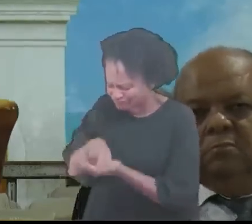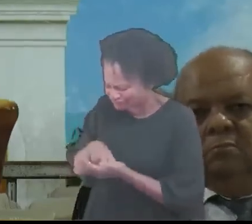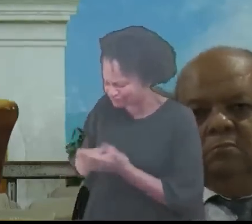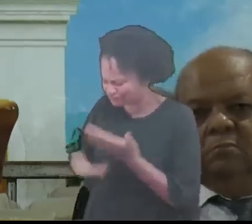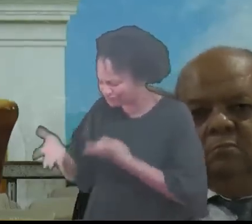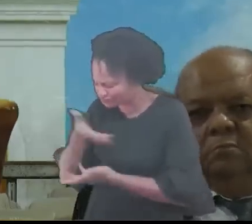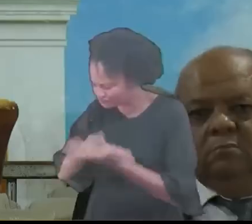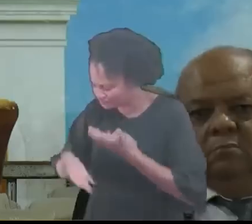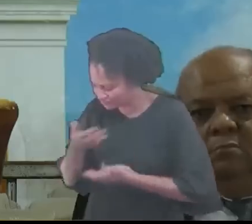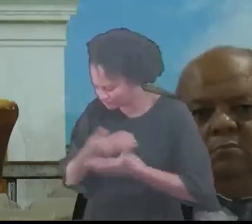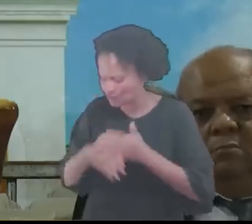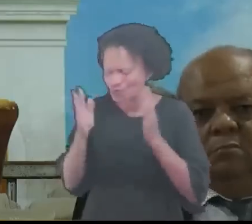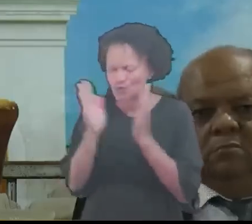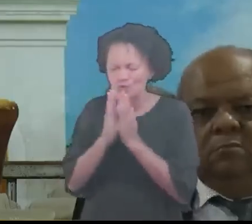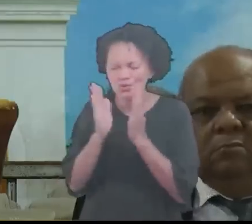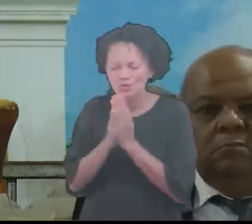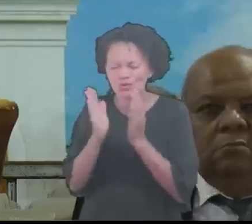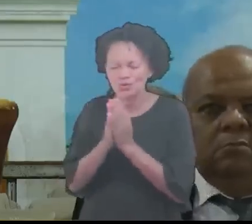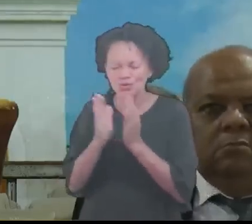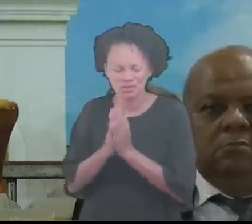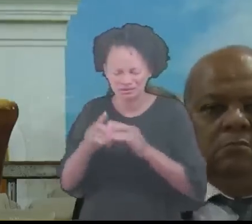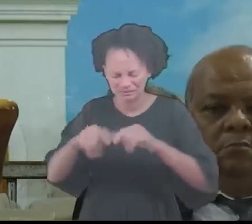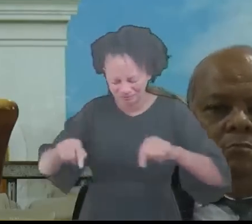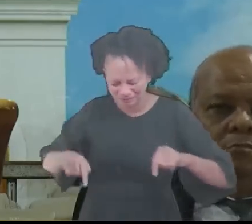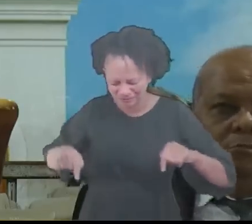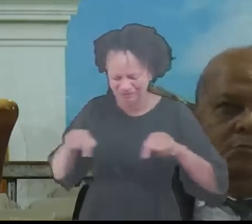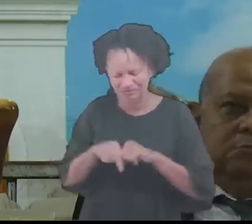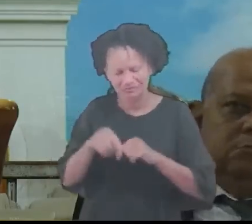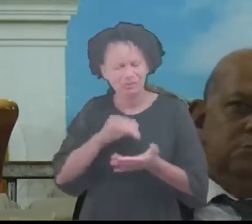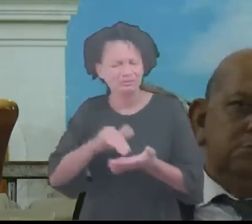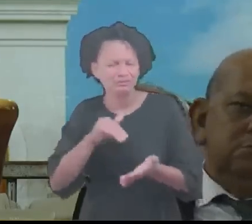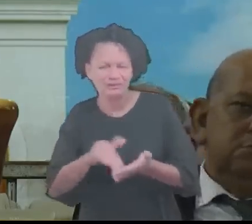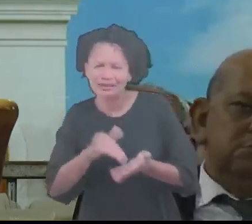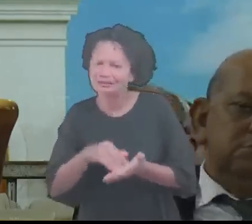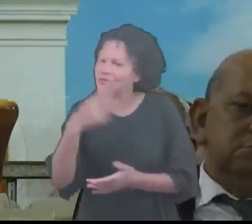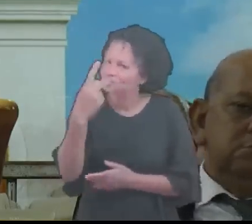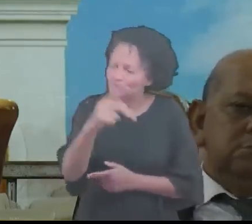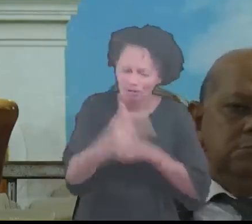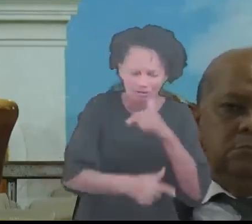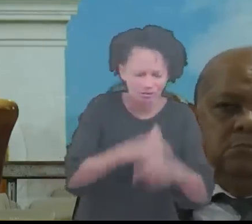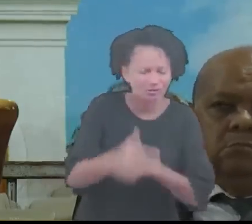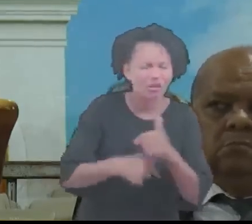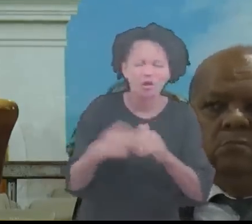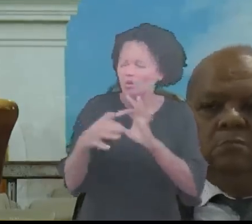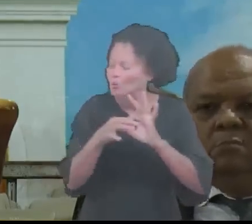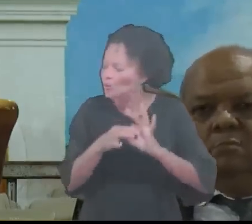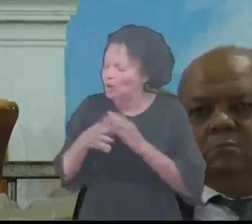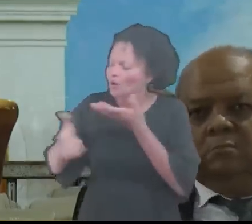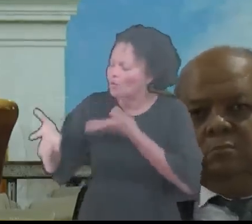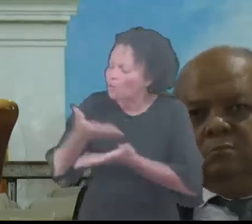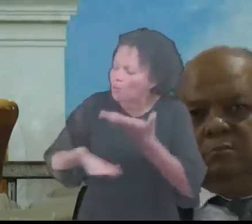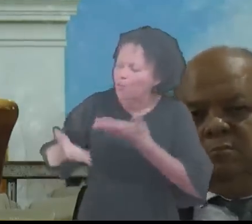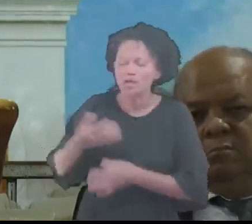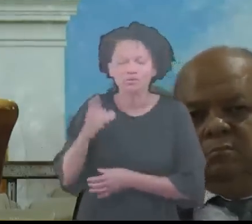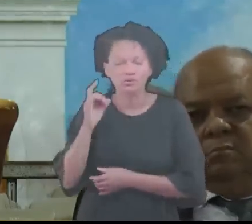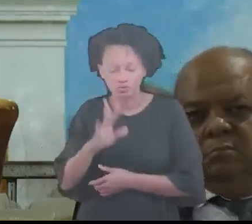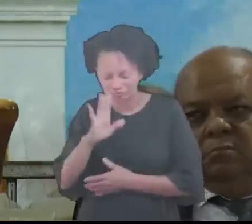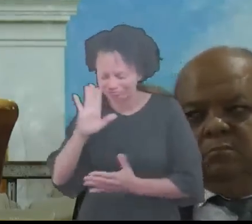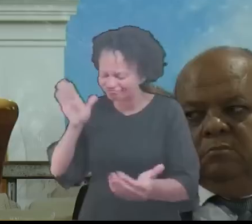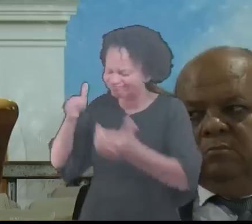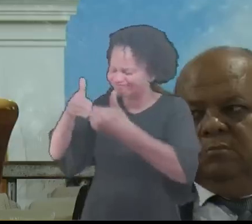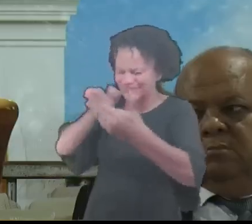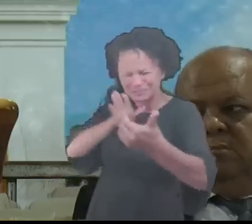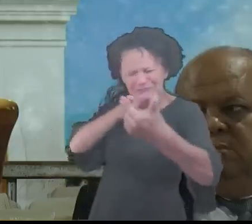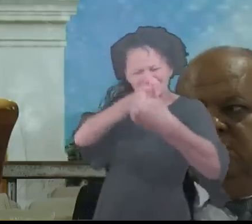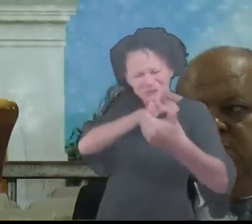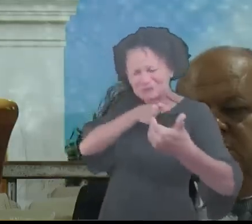aquela comunhão da oração no seu gabinete, no seu escritório. É aquela comunhão que é só você e